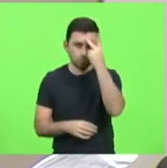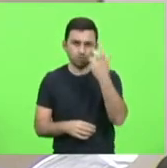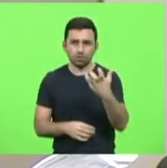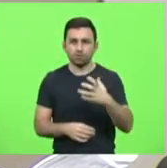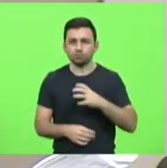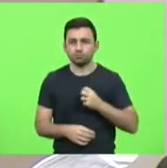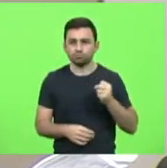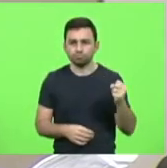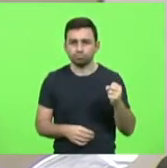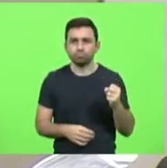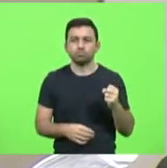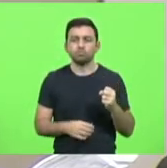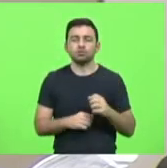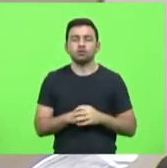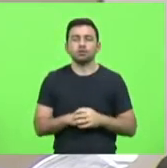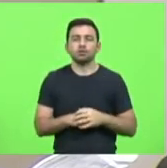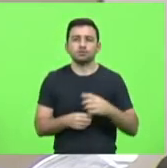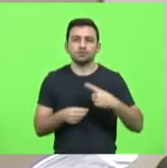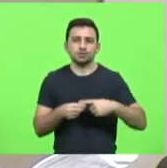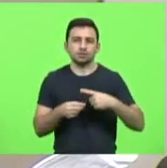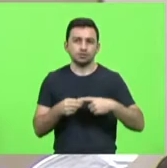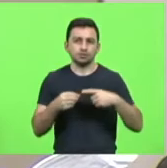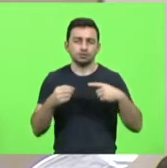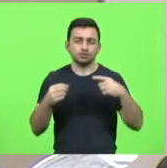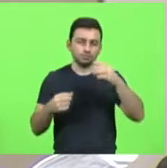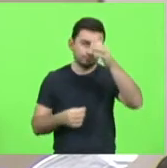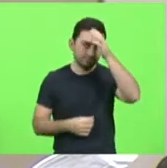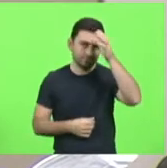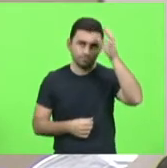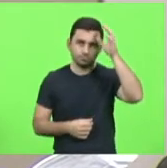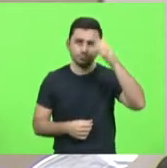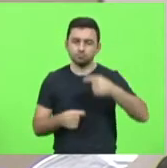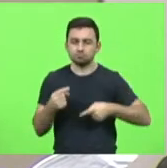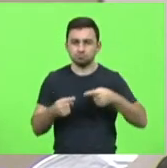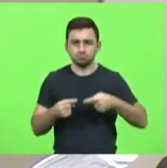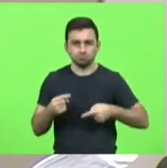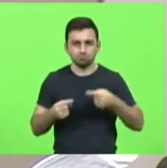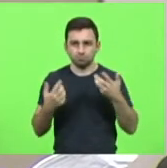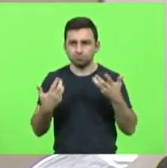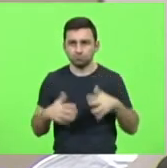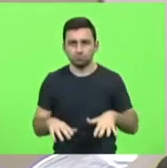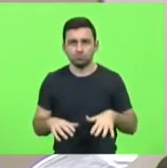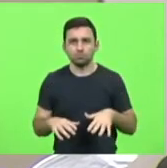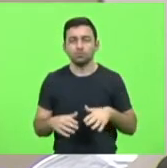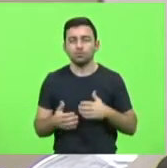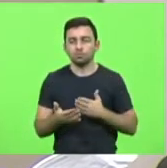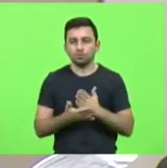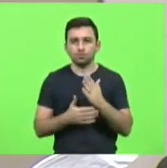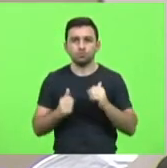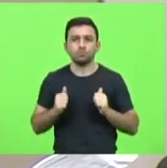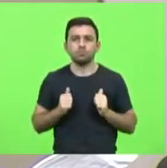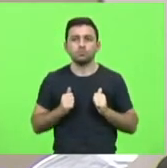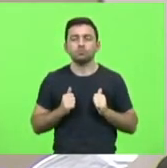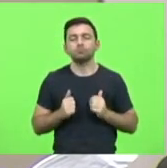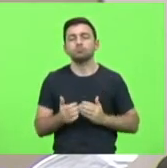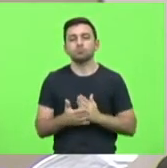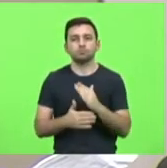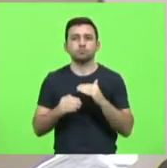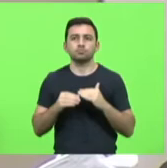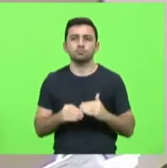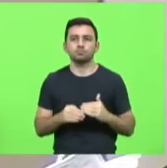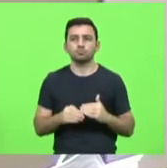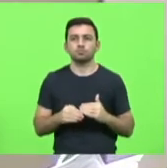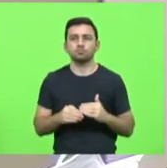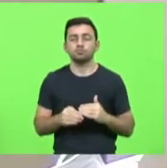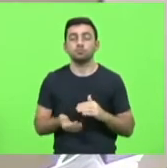Em discussão. Não havendo quem queira discutir, em votação. Deputados que aprovam, permaneçam como se encontrem. Aprovado por